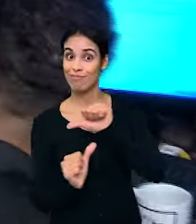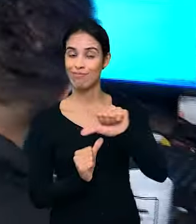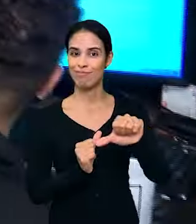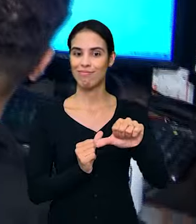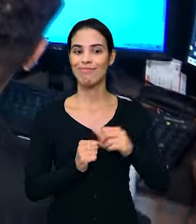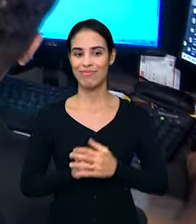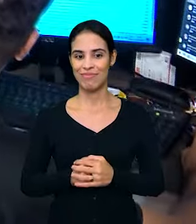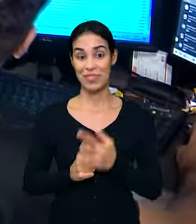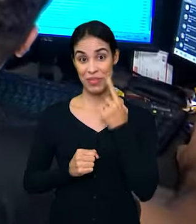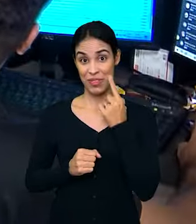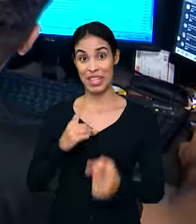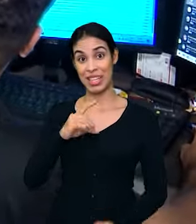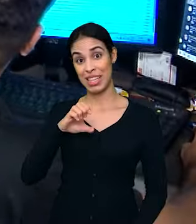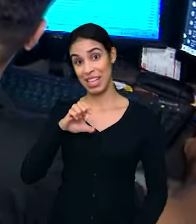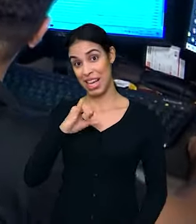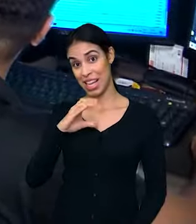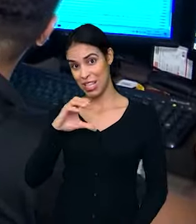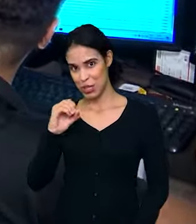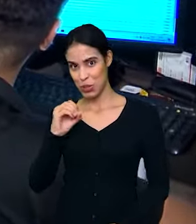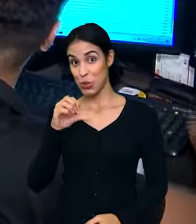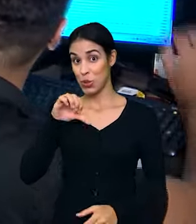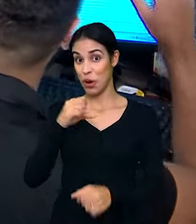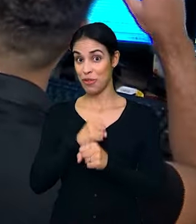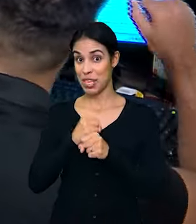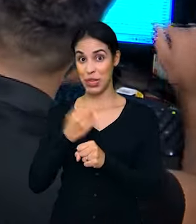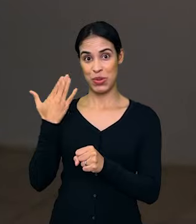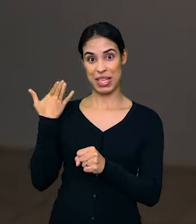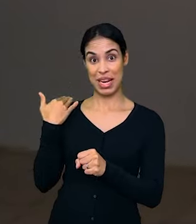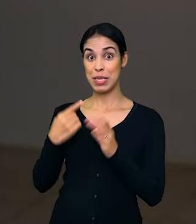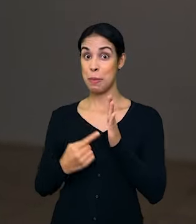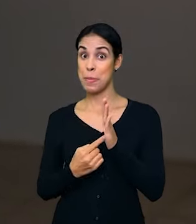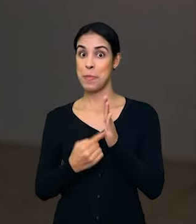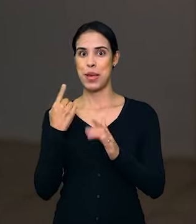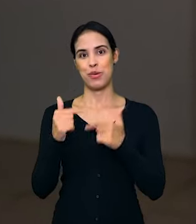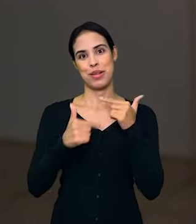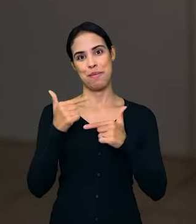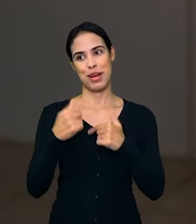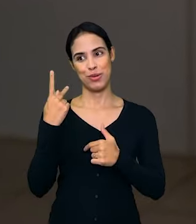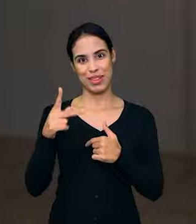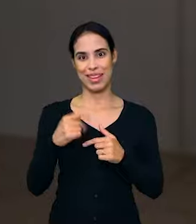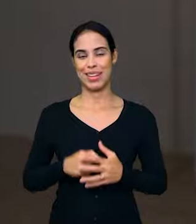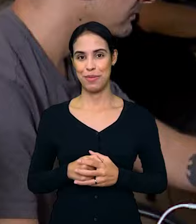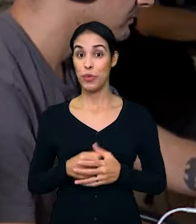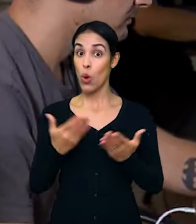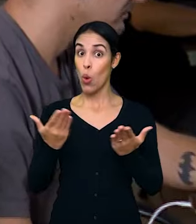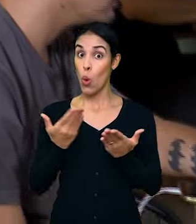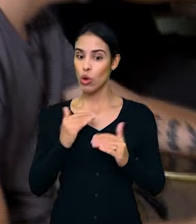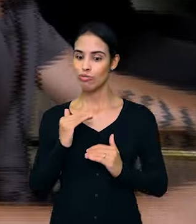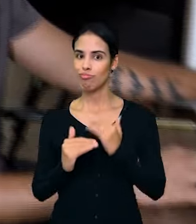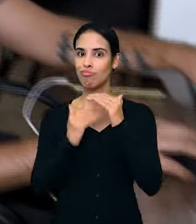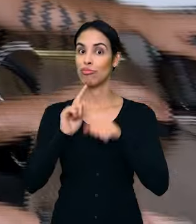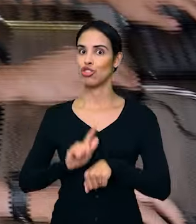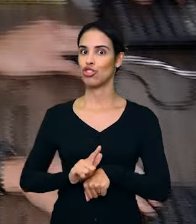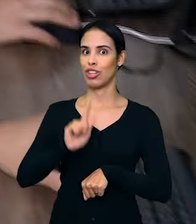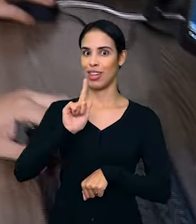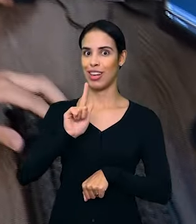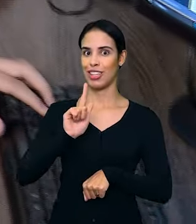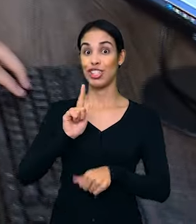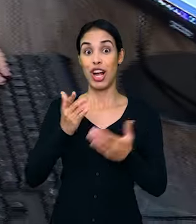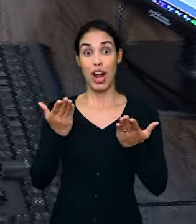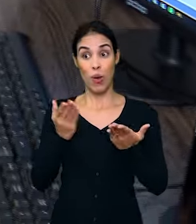contratação de Luiz foi Técio. Quando entrou na empresa há 9 anos, era o primeiro emprego dele também. Hoje, num cargo de